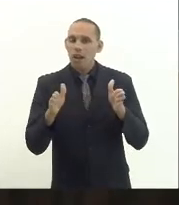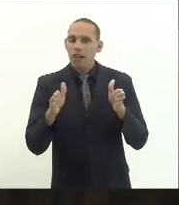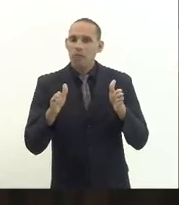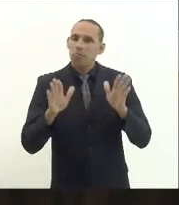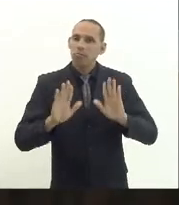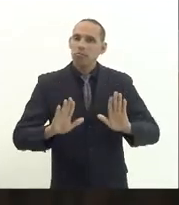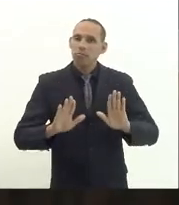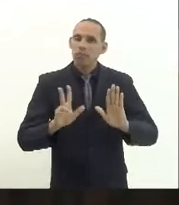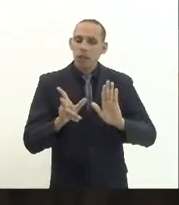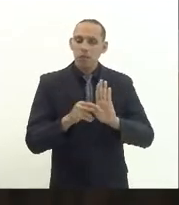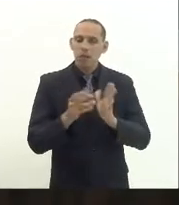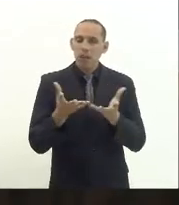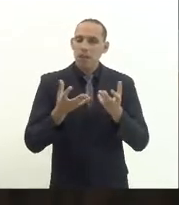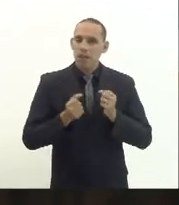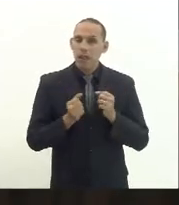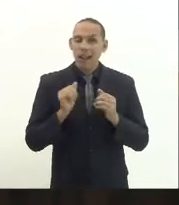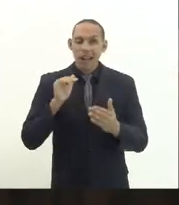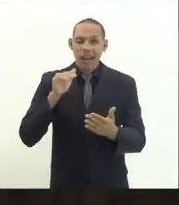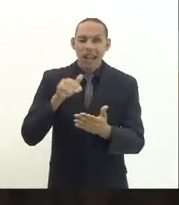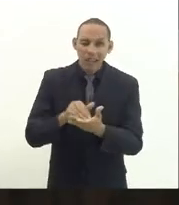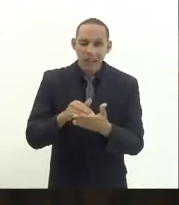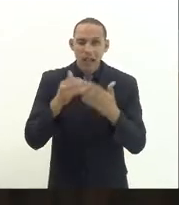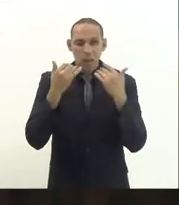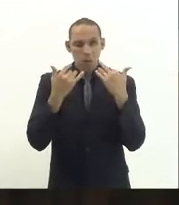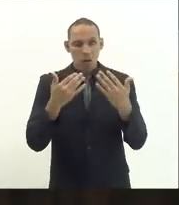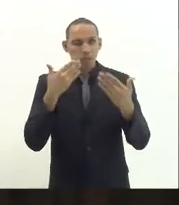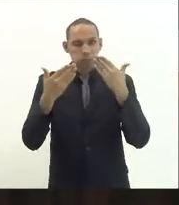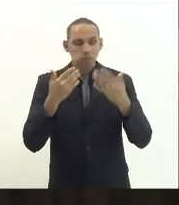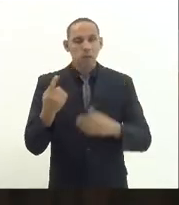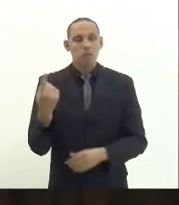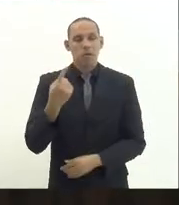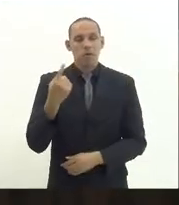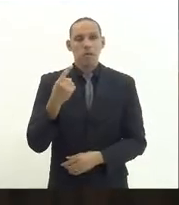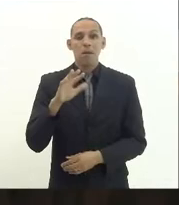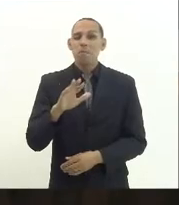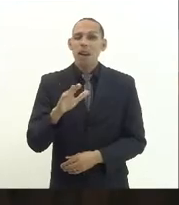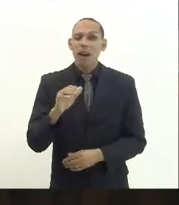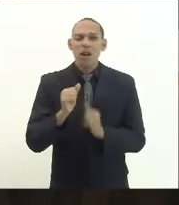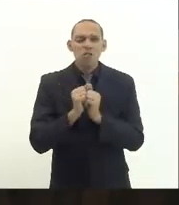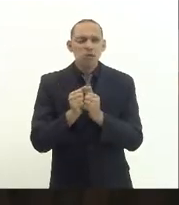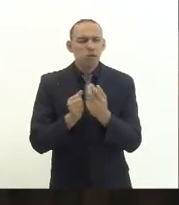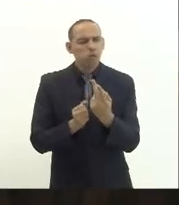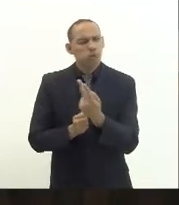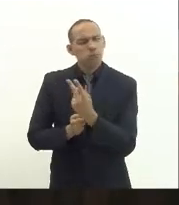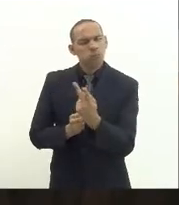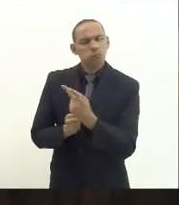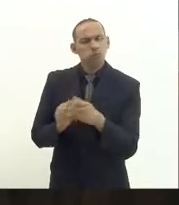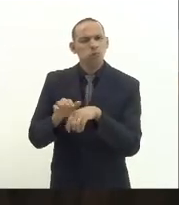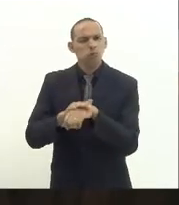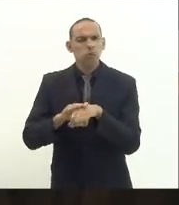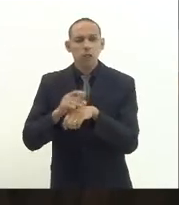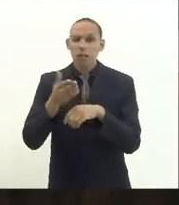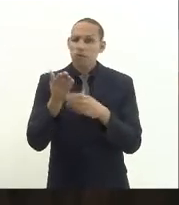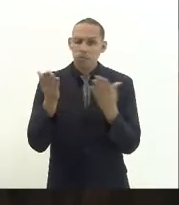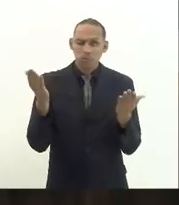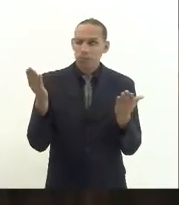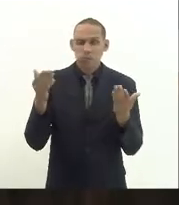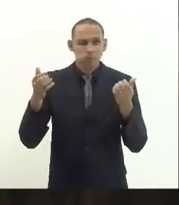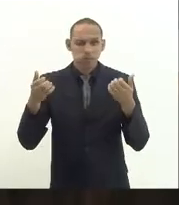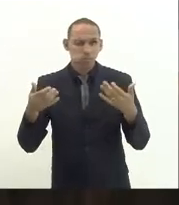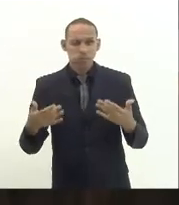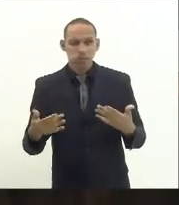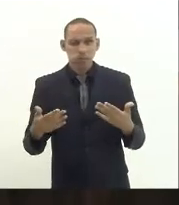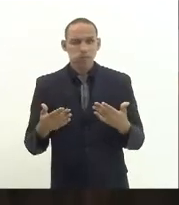recebimento de menos até a primeira audiência pública mas ele disse que tava com o entendimento com você agência diferente disso então quero ouvir vossa